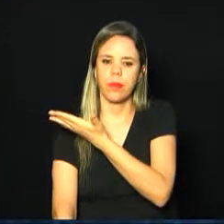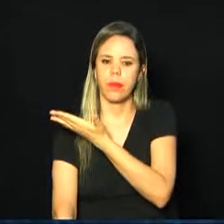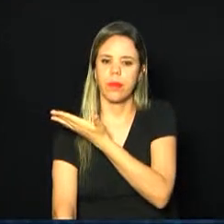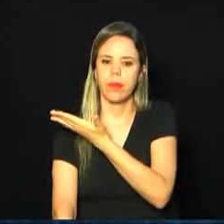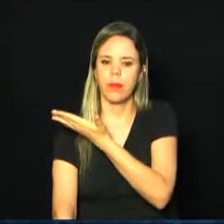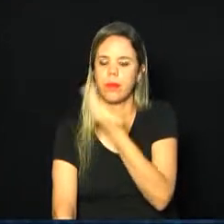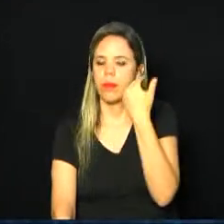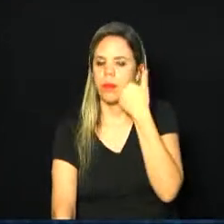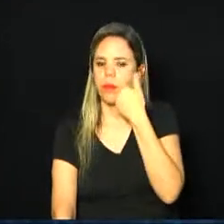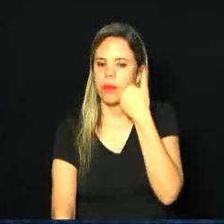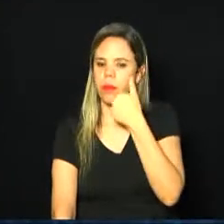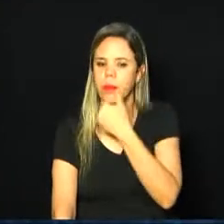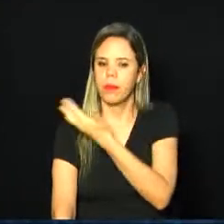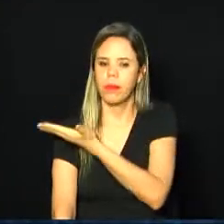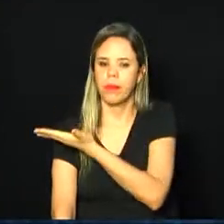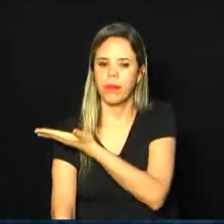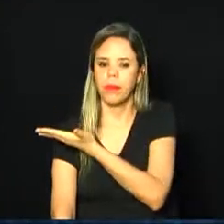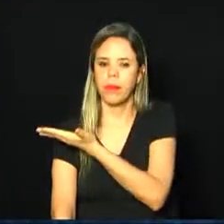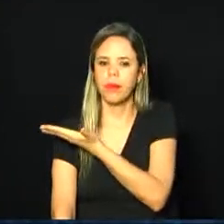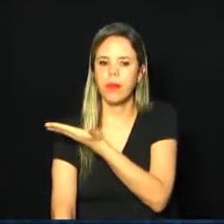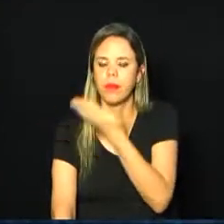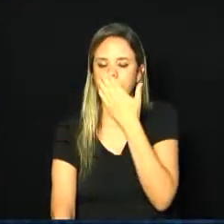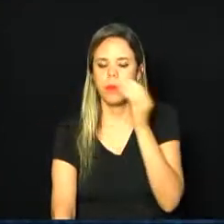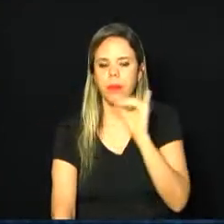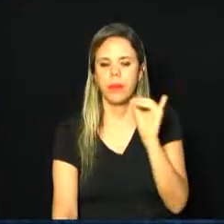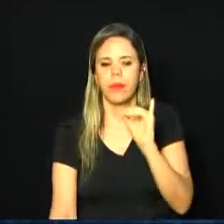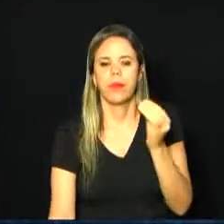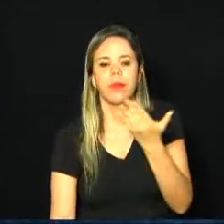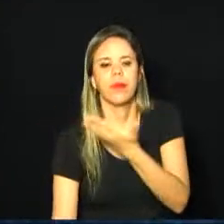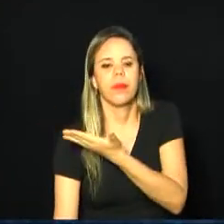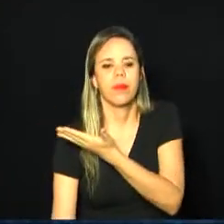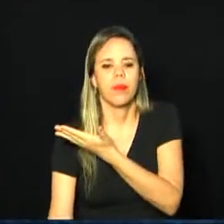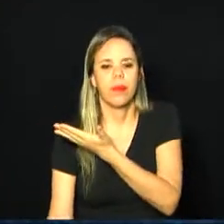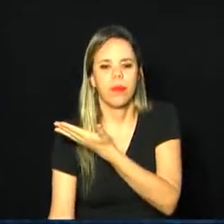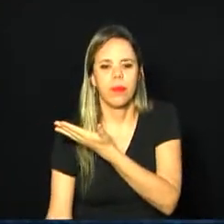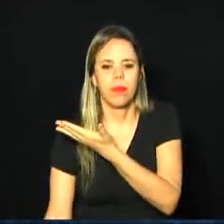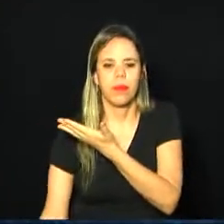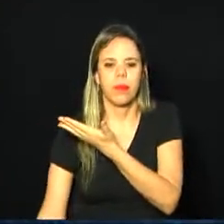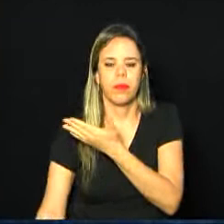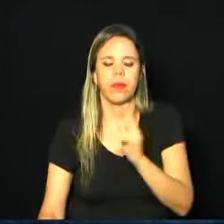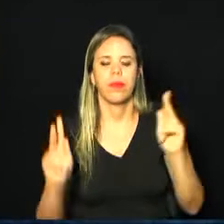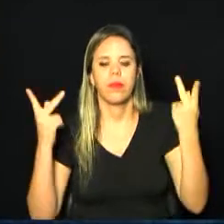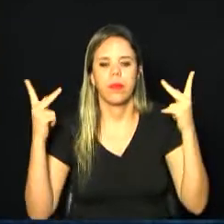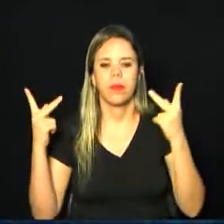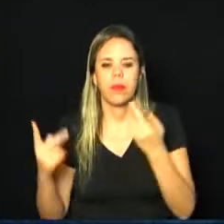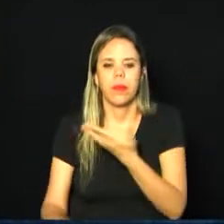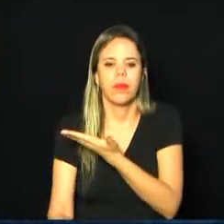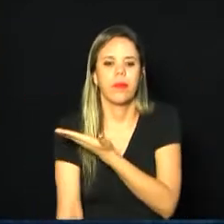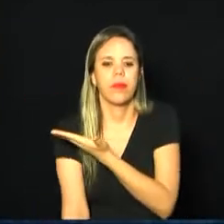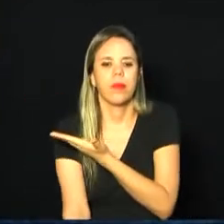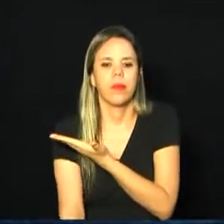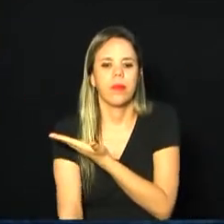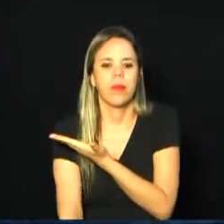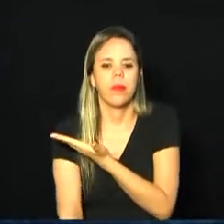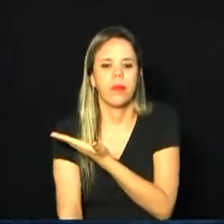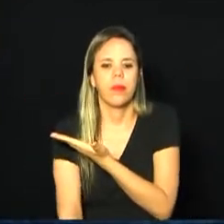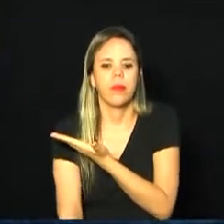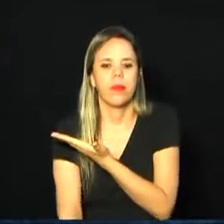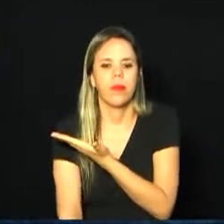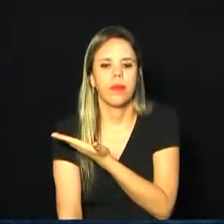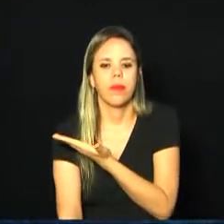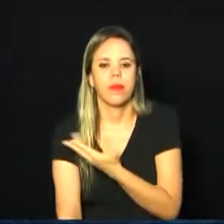852 Santa Bárbara d'Oeste 819 a Indaiatuba 795 Hortolândia